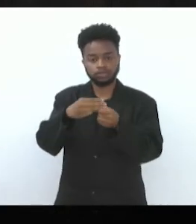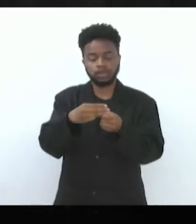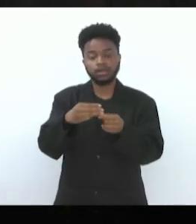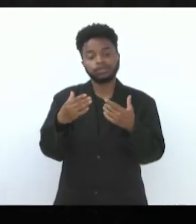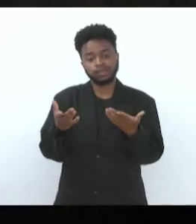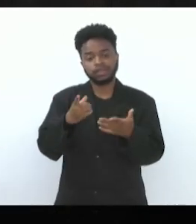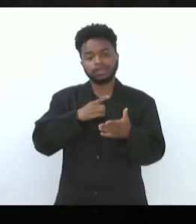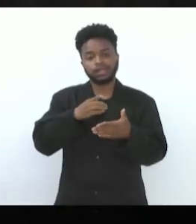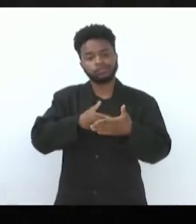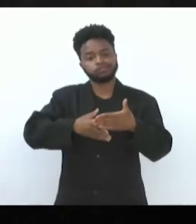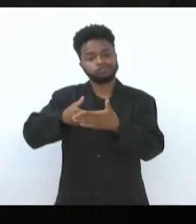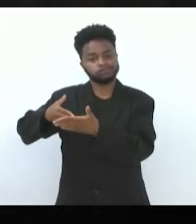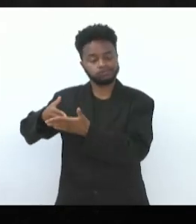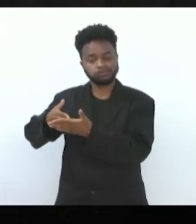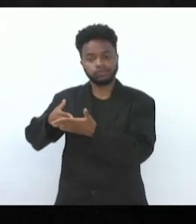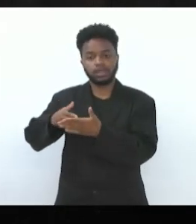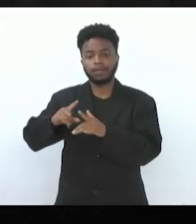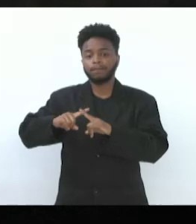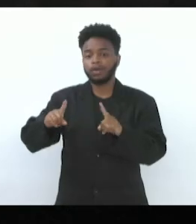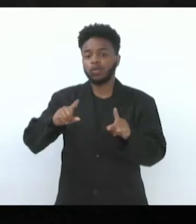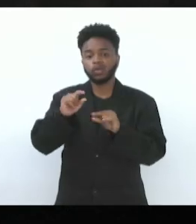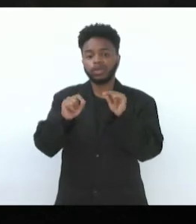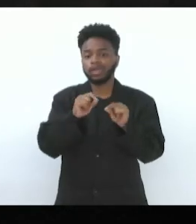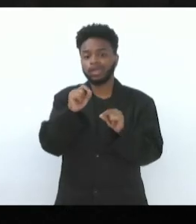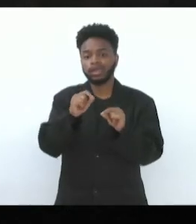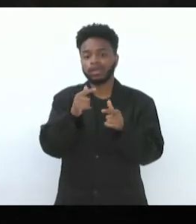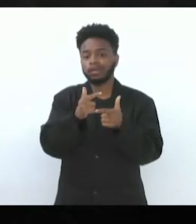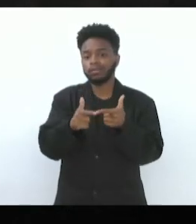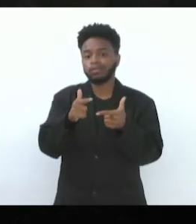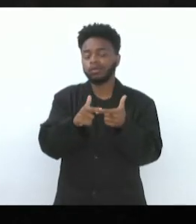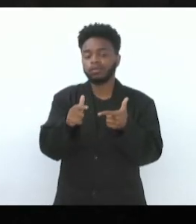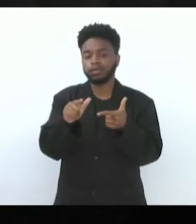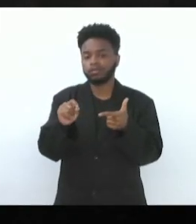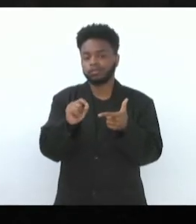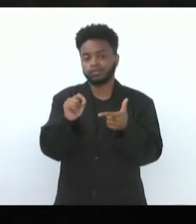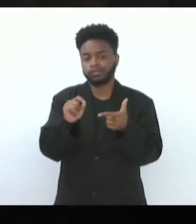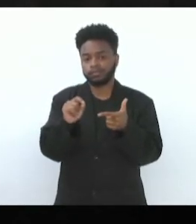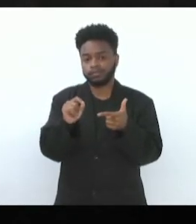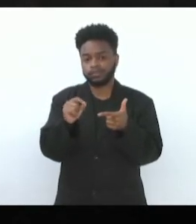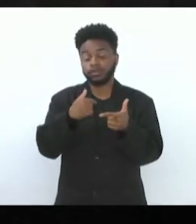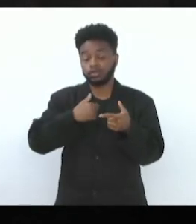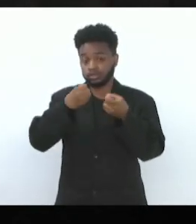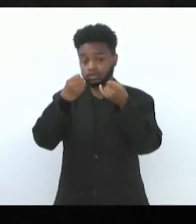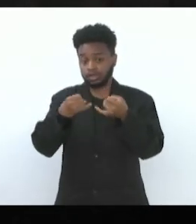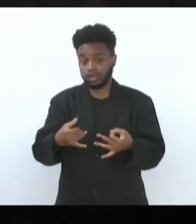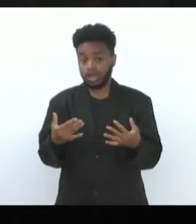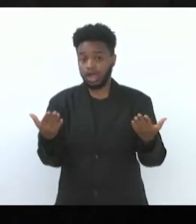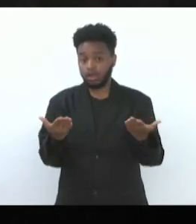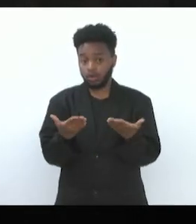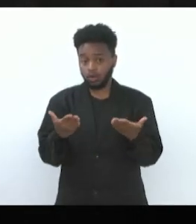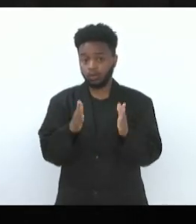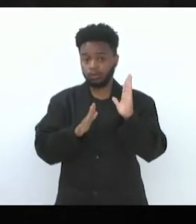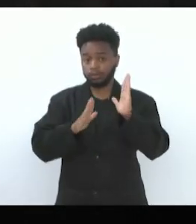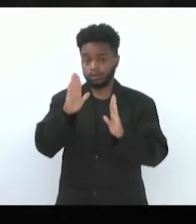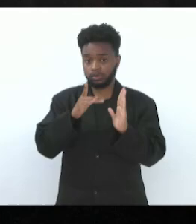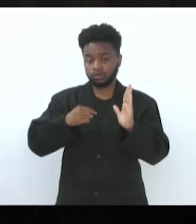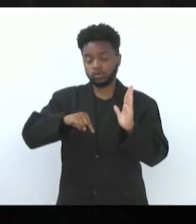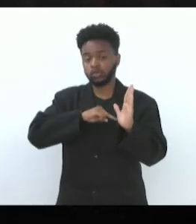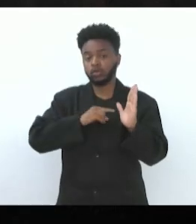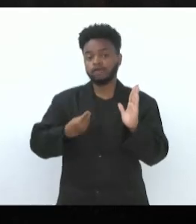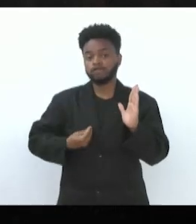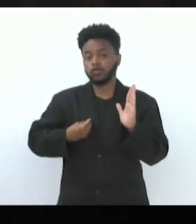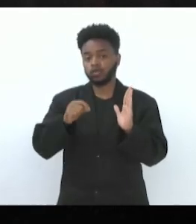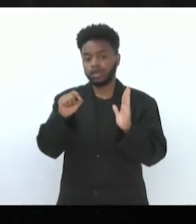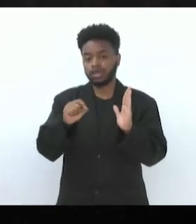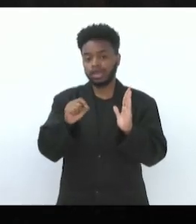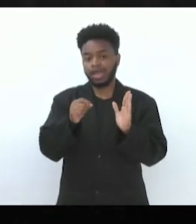muito grande. E sabe qual é o gargalo, deputado Edir Melau? Vou lhe explicar. Nós vivemos num momento, deputado Luiz Paulo, em que o atendimento